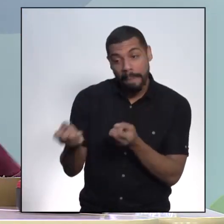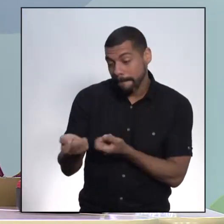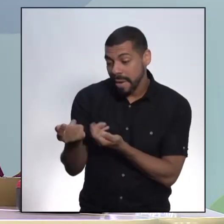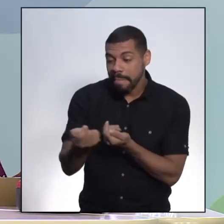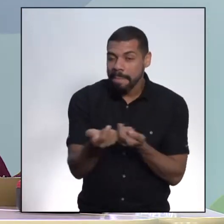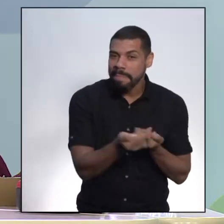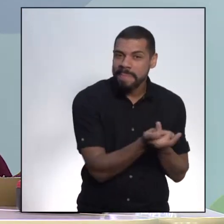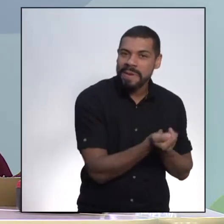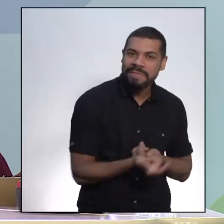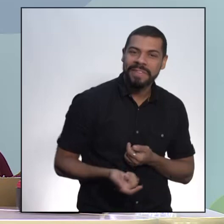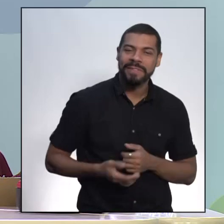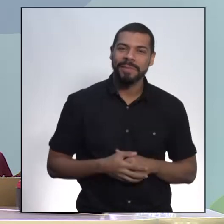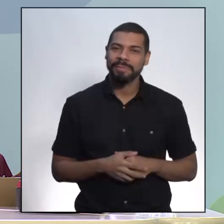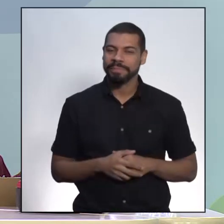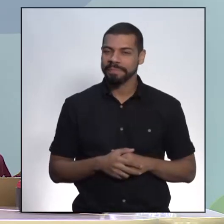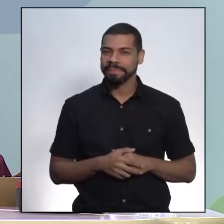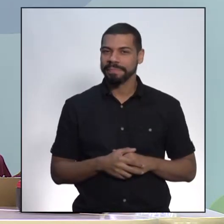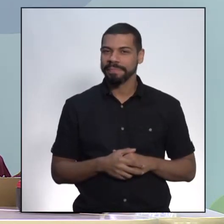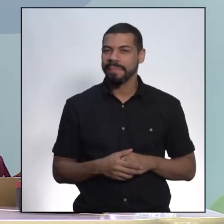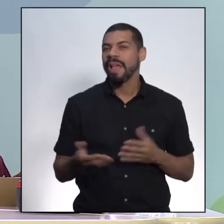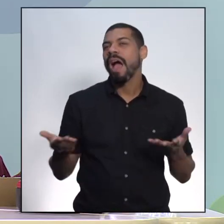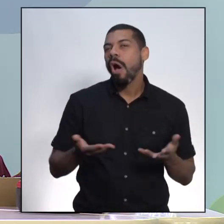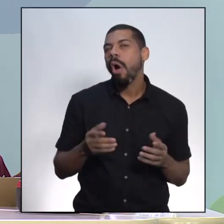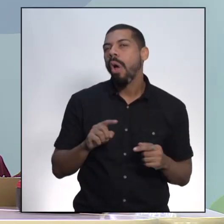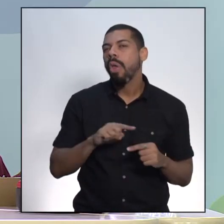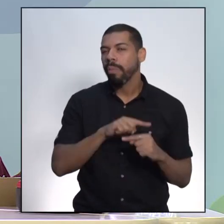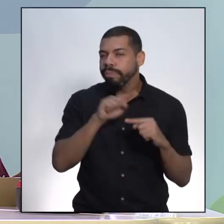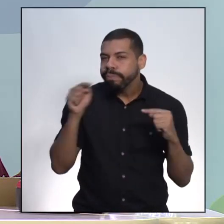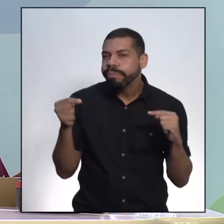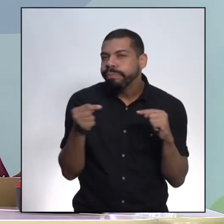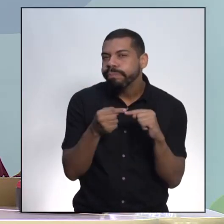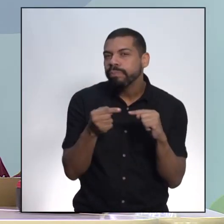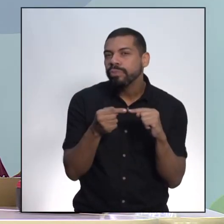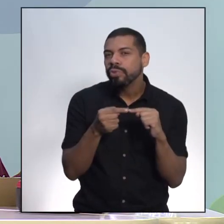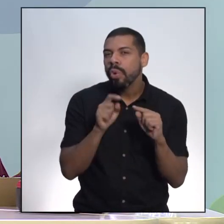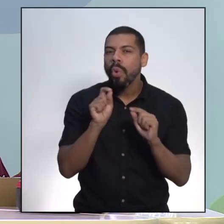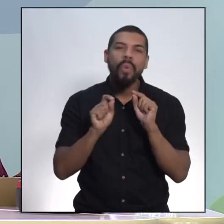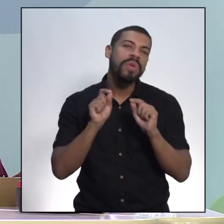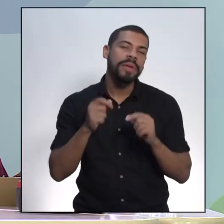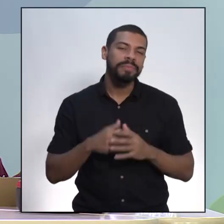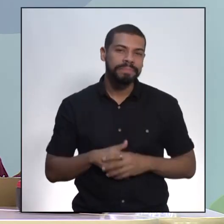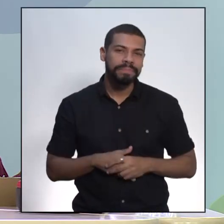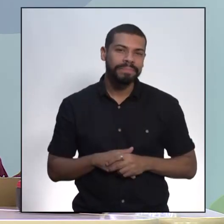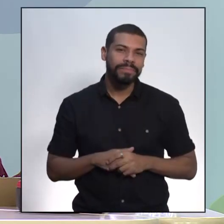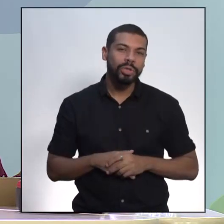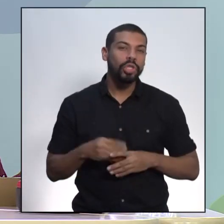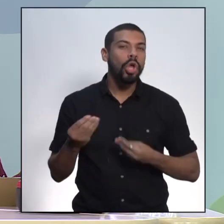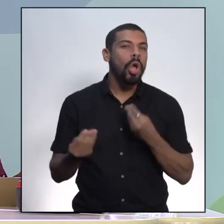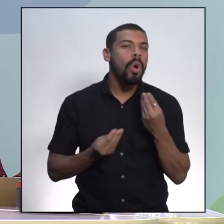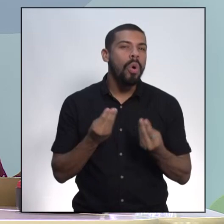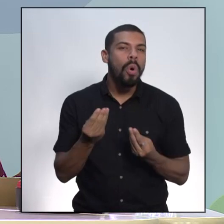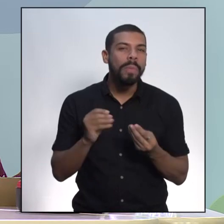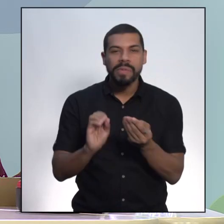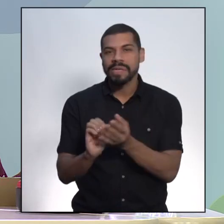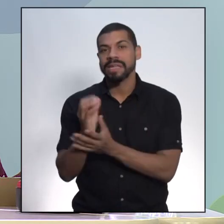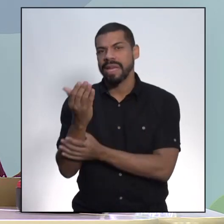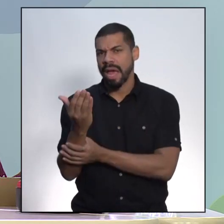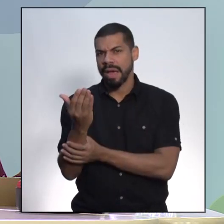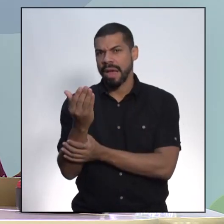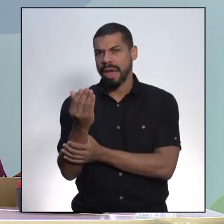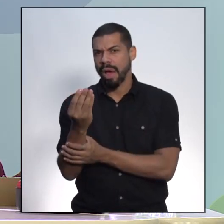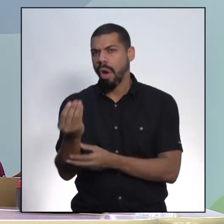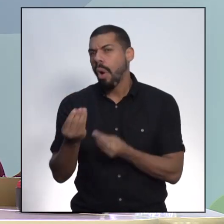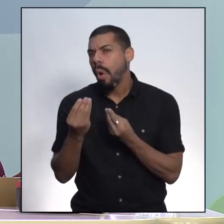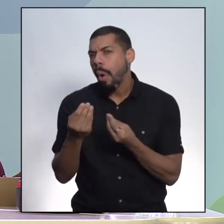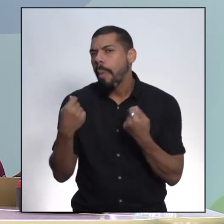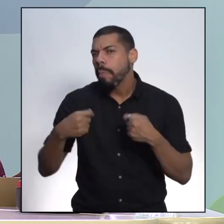beneficia bastante. E aí, a questão maior, quando a gente fala de invenção, é como que eu posso criar? Para criar,